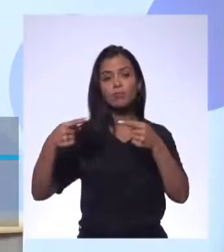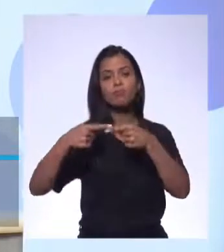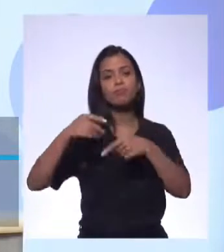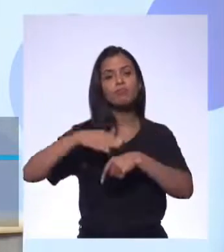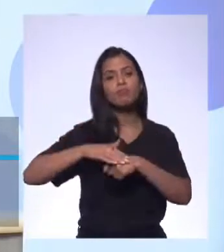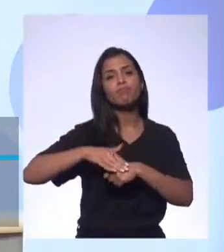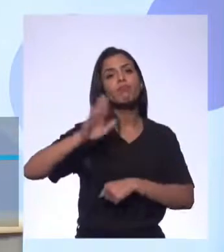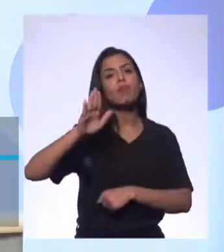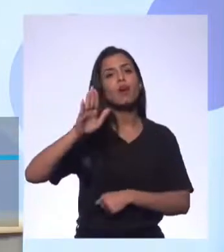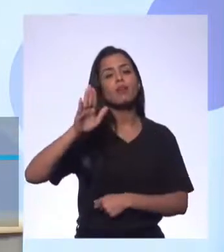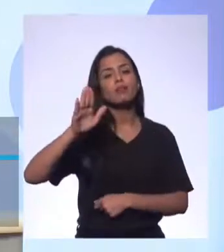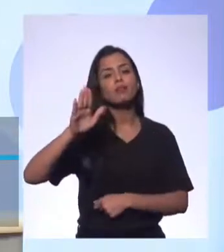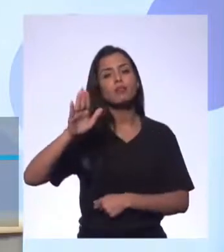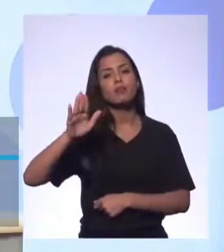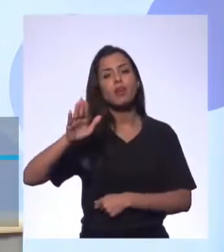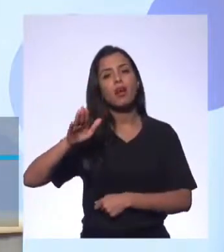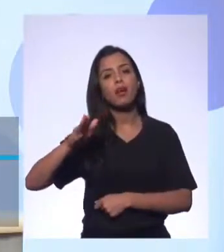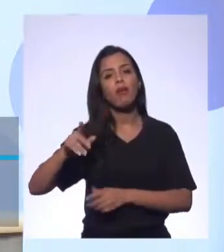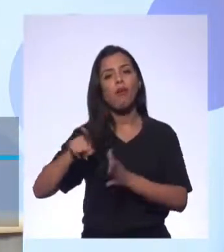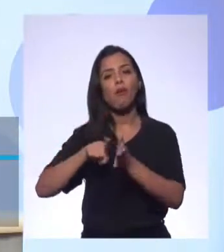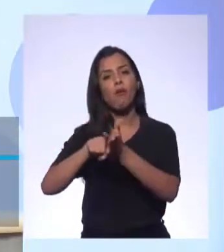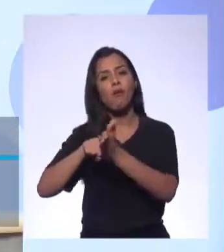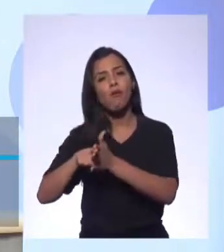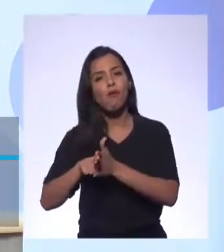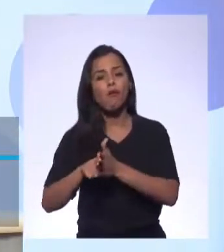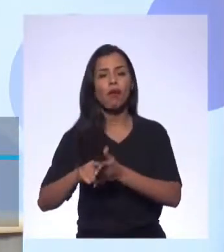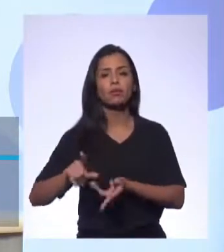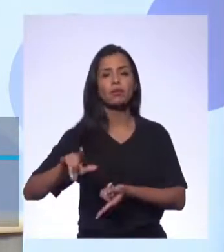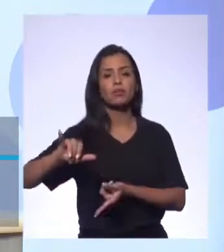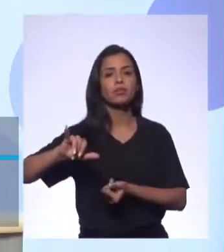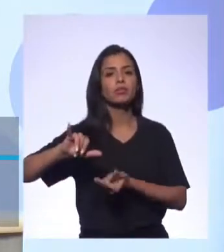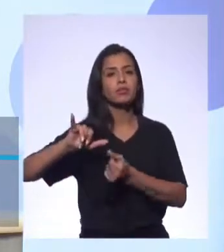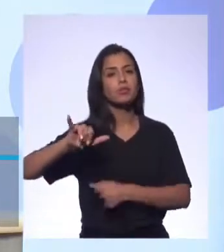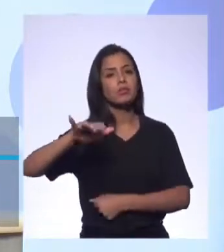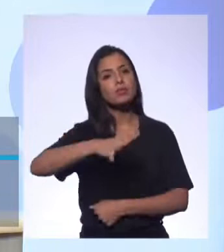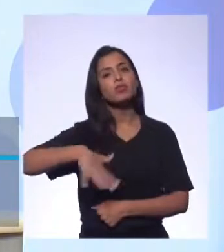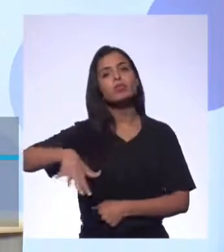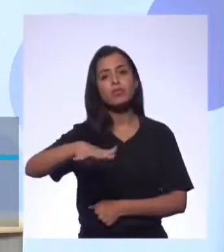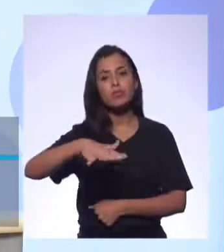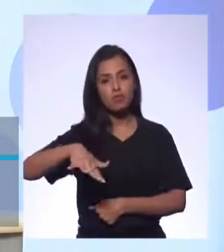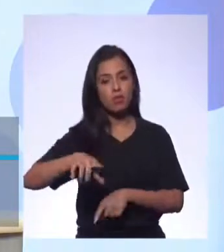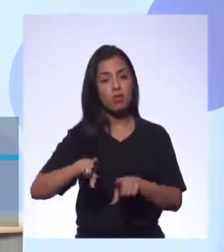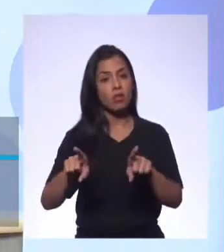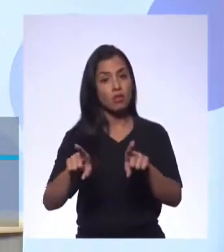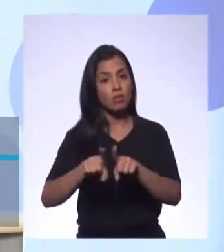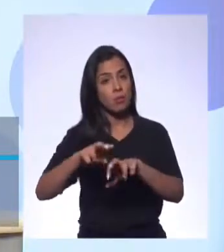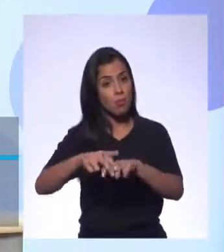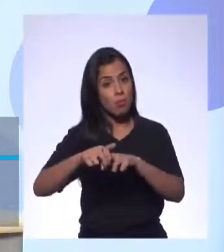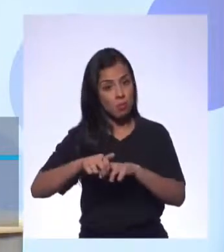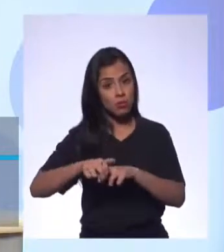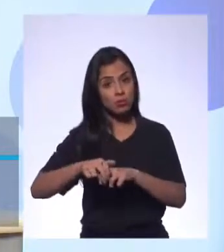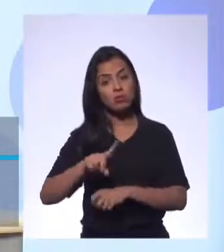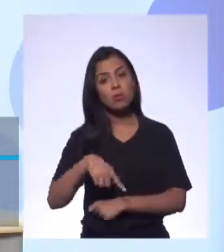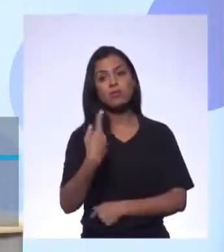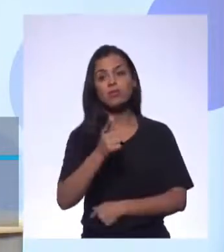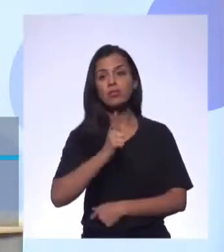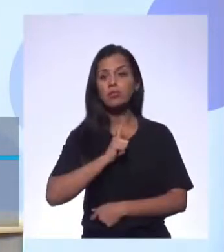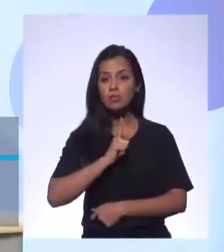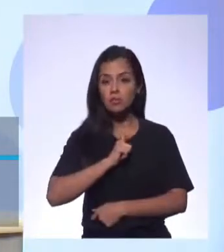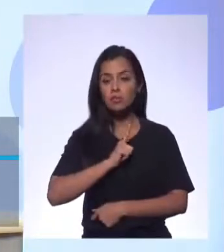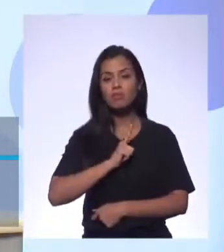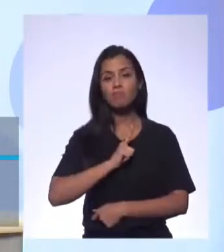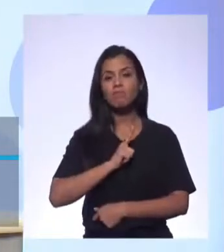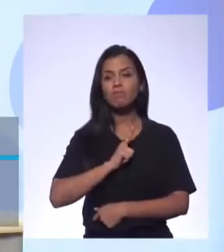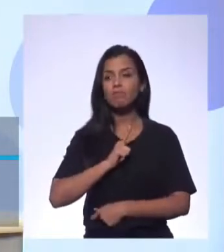aí à questão da exploração capitalista no território, e por isso nós temos muito